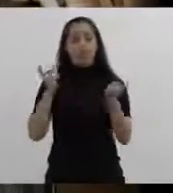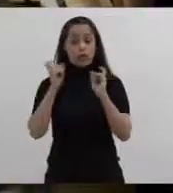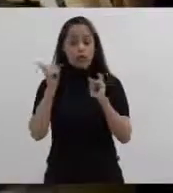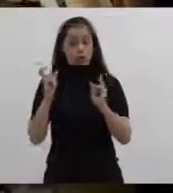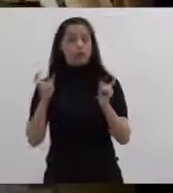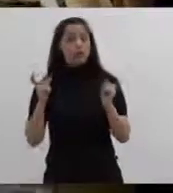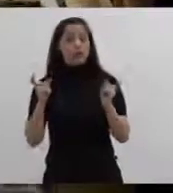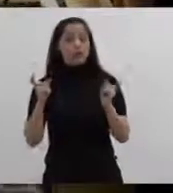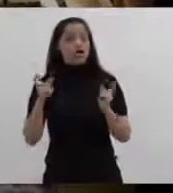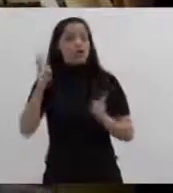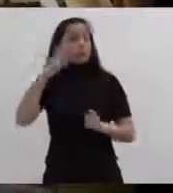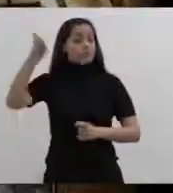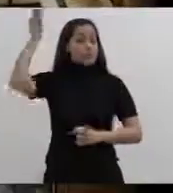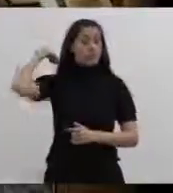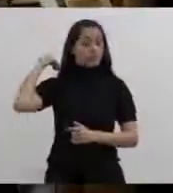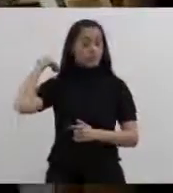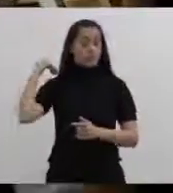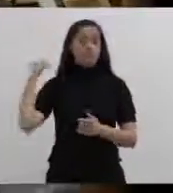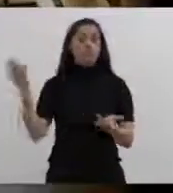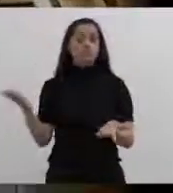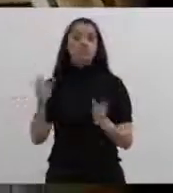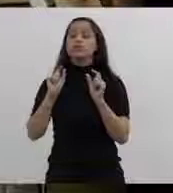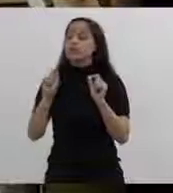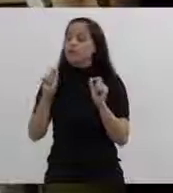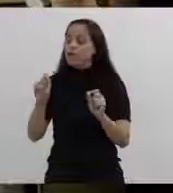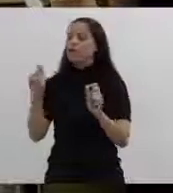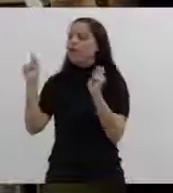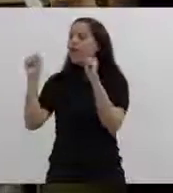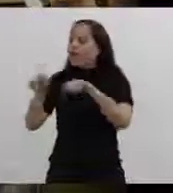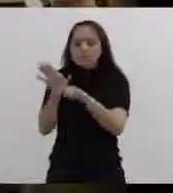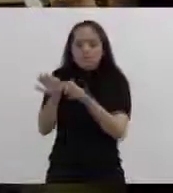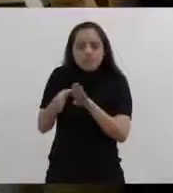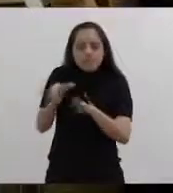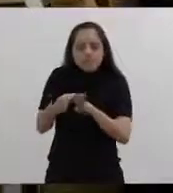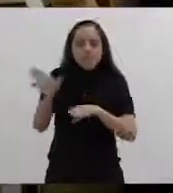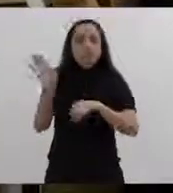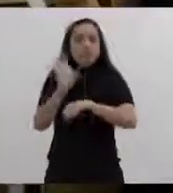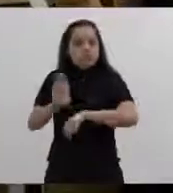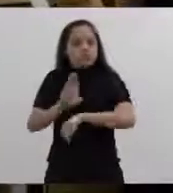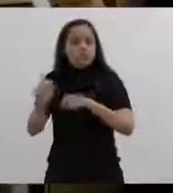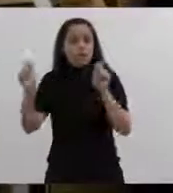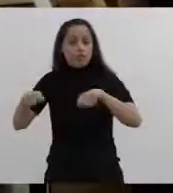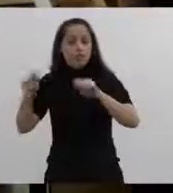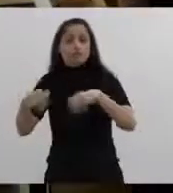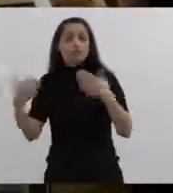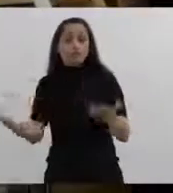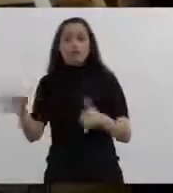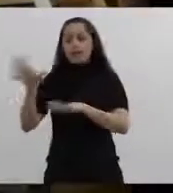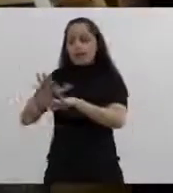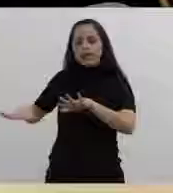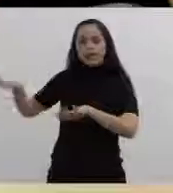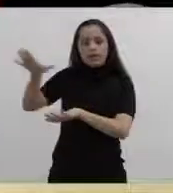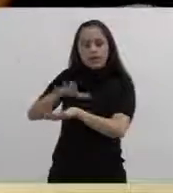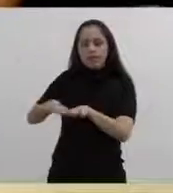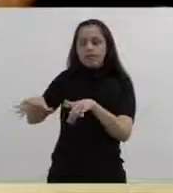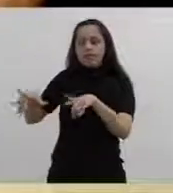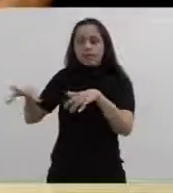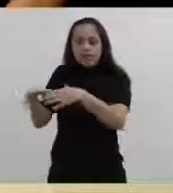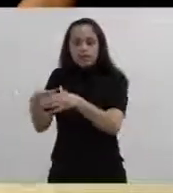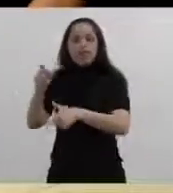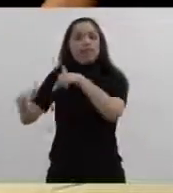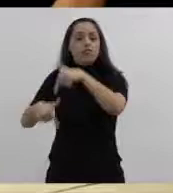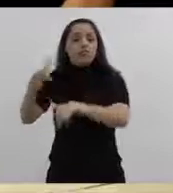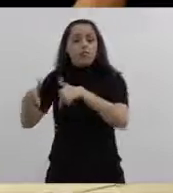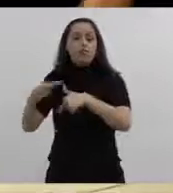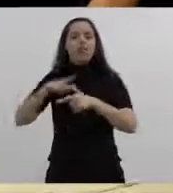reunião. Bom, na reunião de quarta-feira passada, tivemos a Dora, a formadora da região. Vocês trabalharam